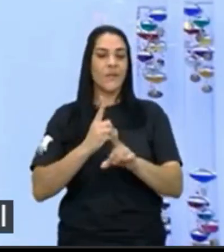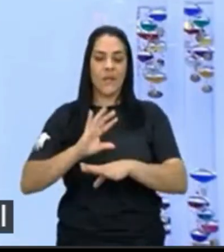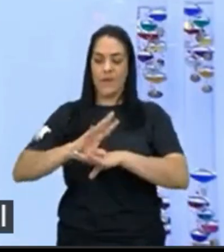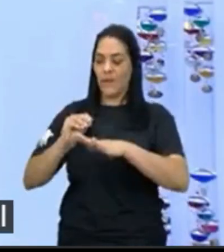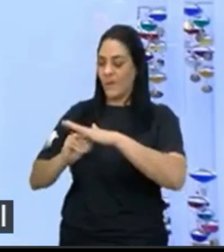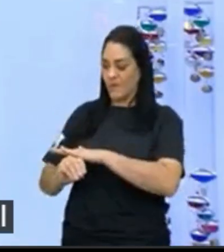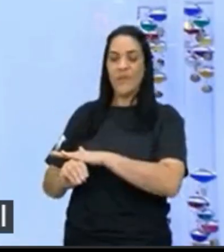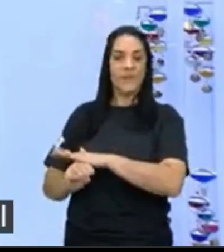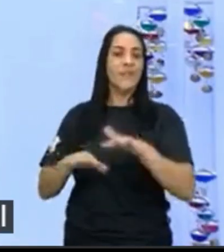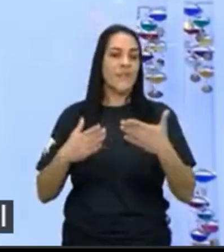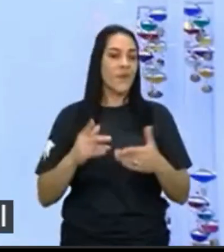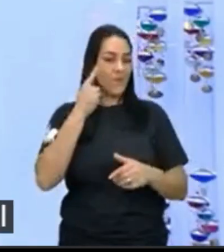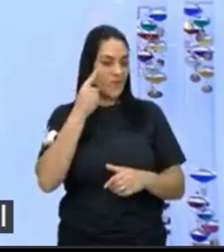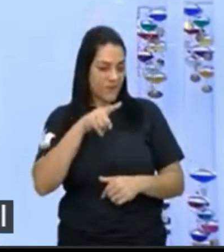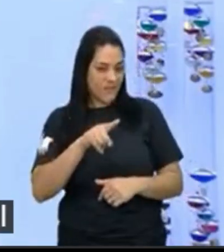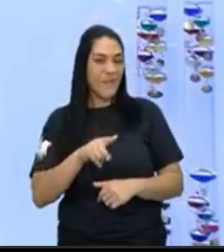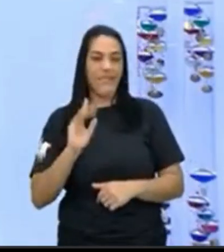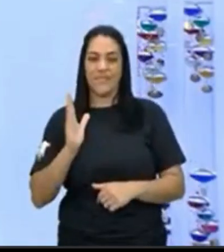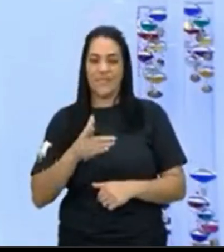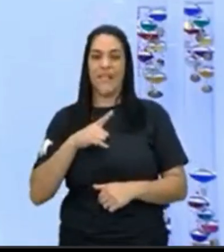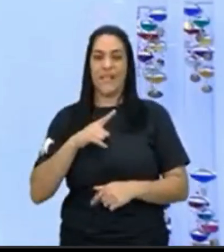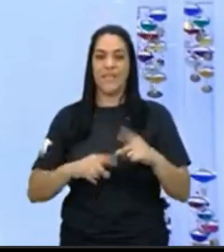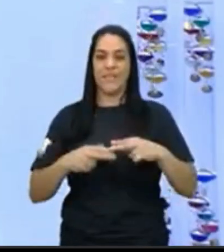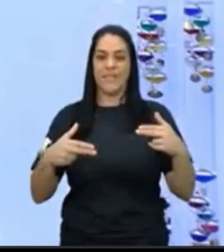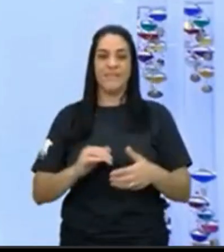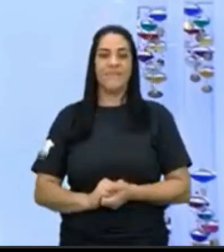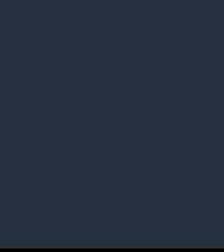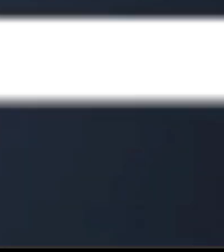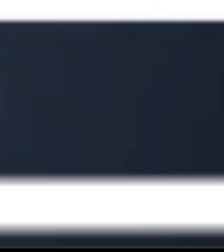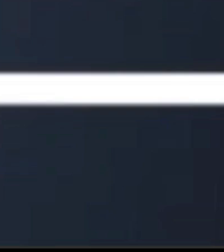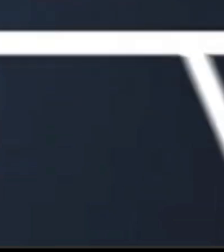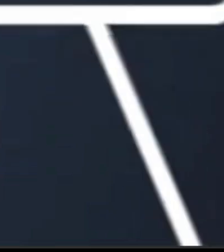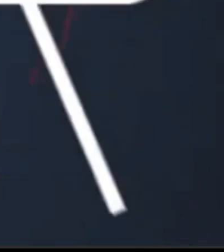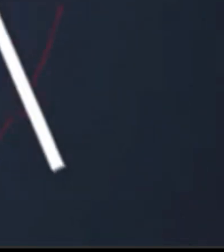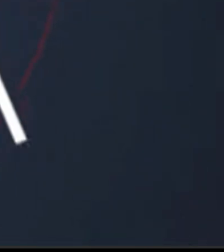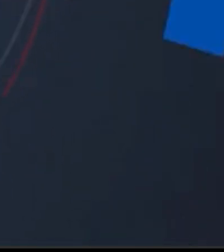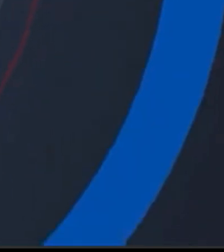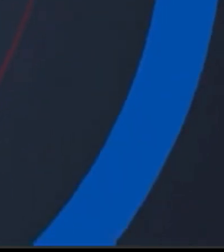encontram no escopo sequência. E aí, você está com o material em mãos?